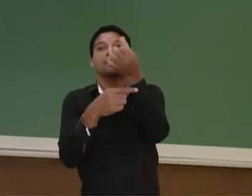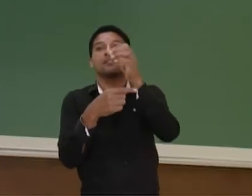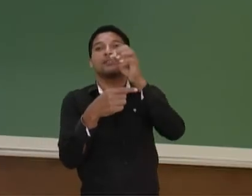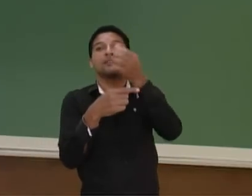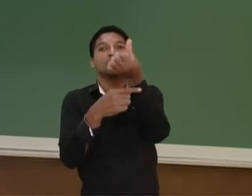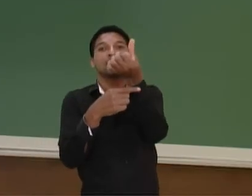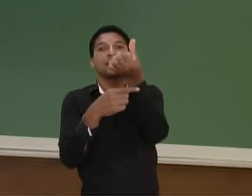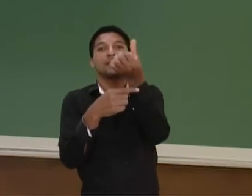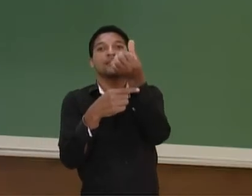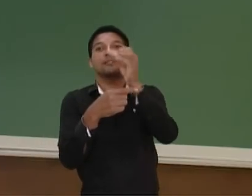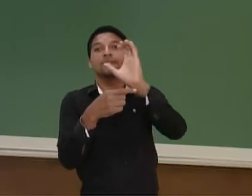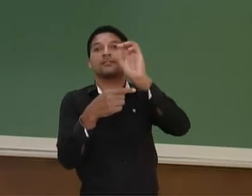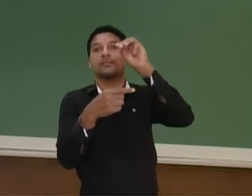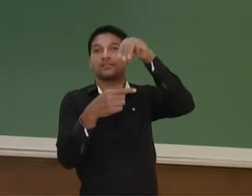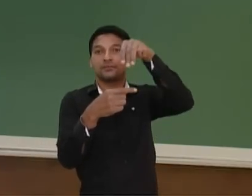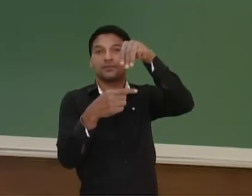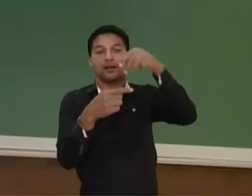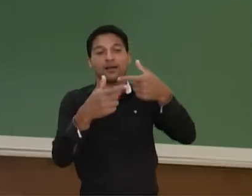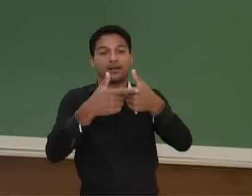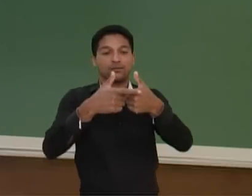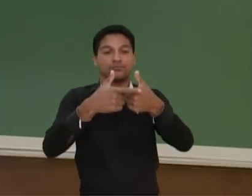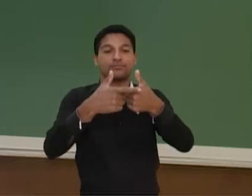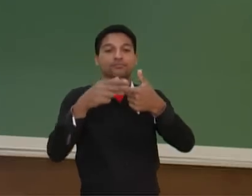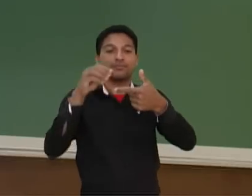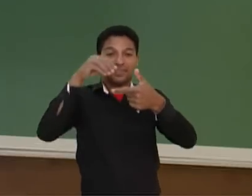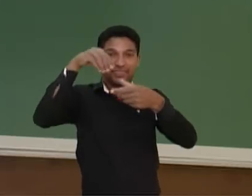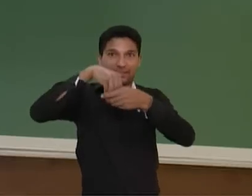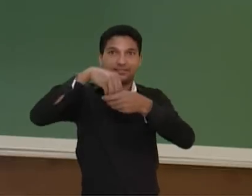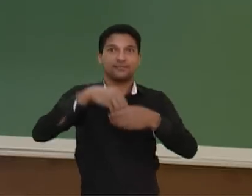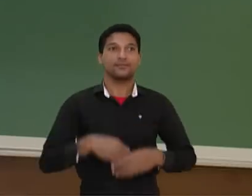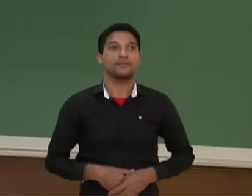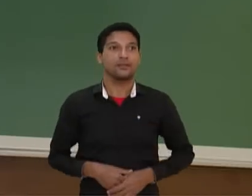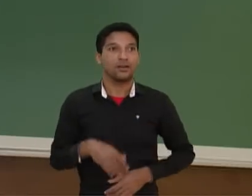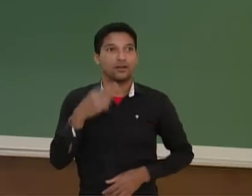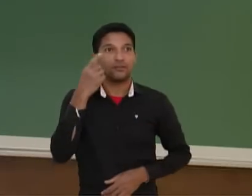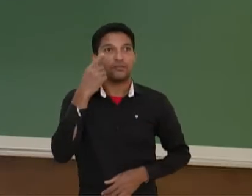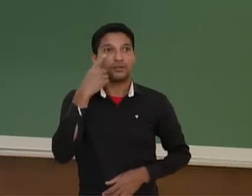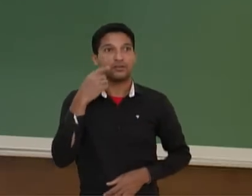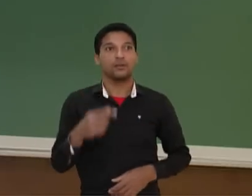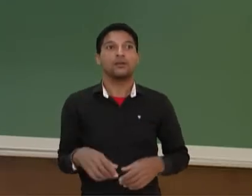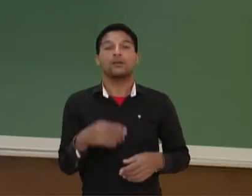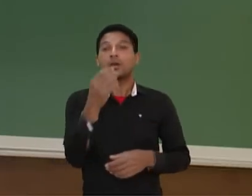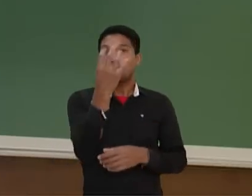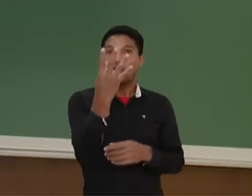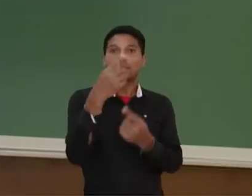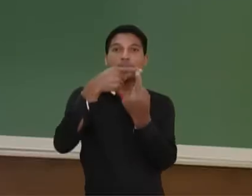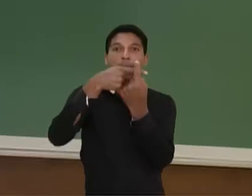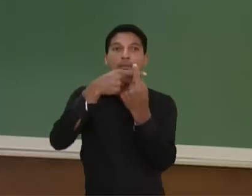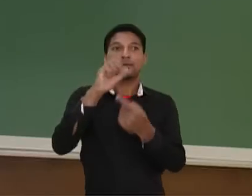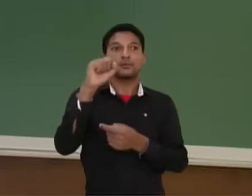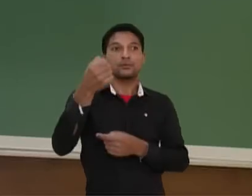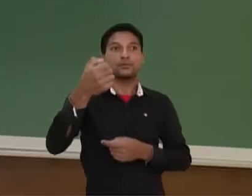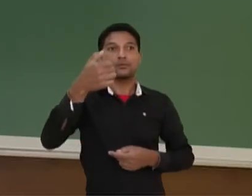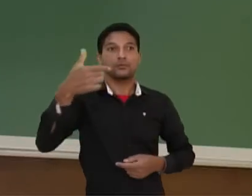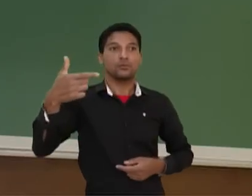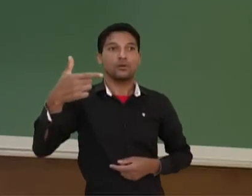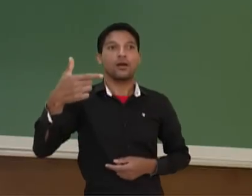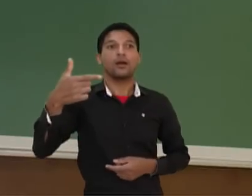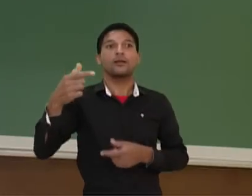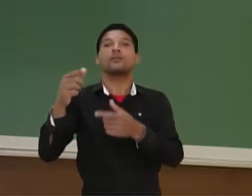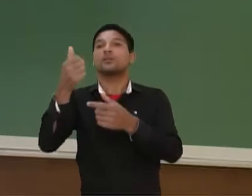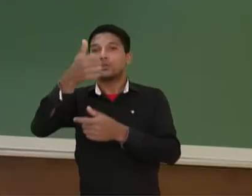ali, obviamente, dentro do trapézio. Vamos conferir? Tá ali, então, ó. 4 mais 8, 12, 12 por 2, 6